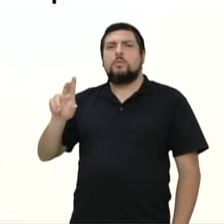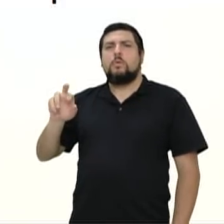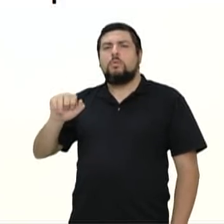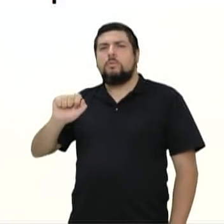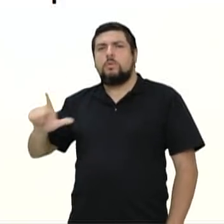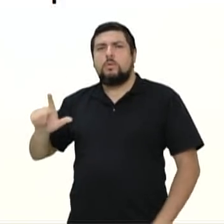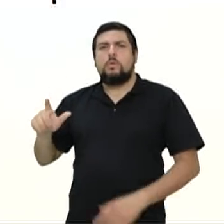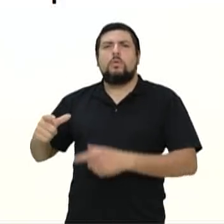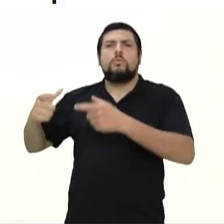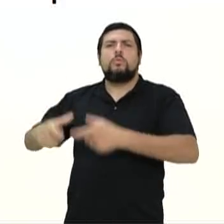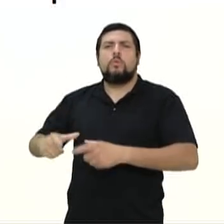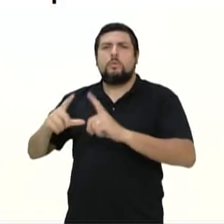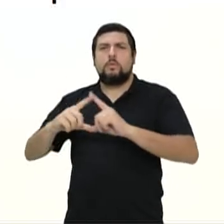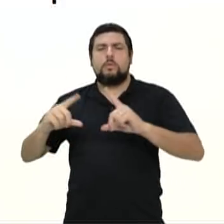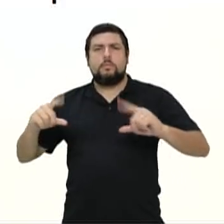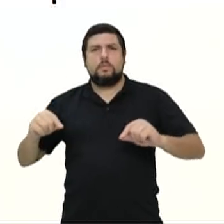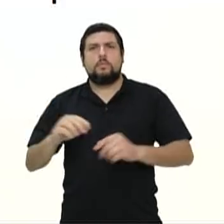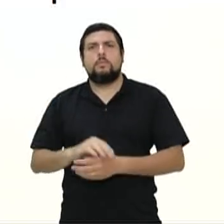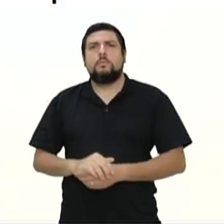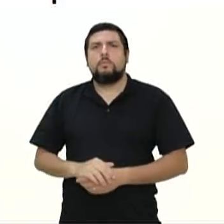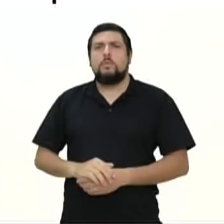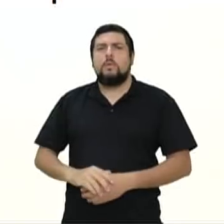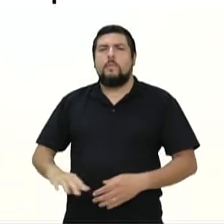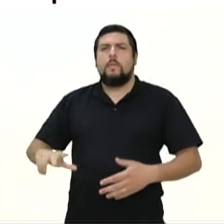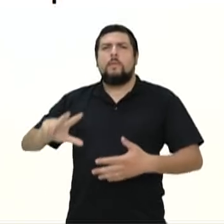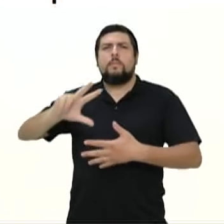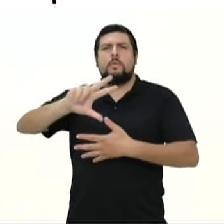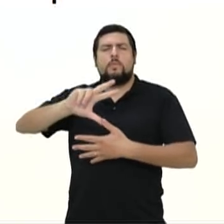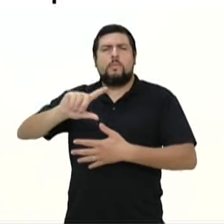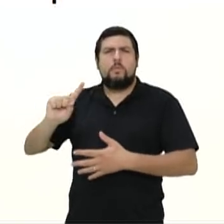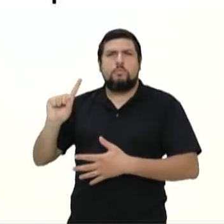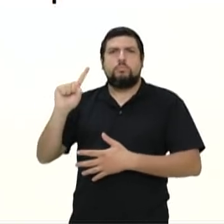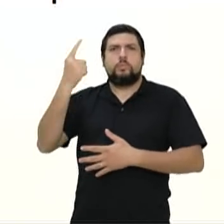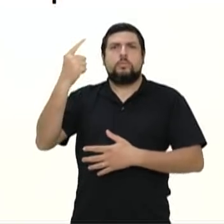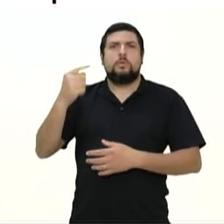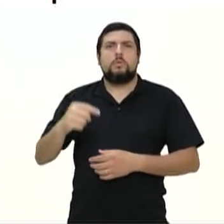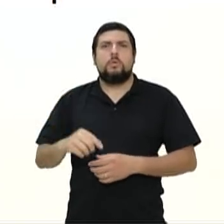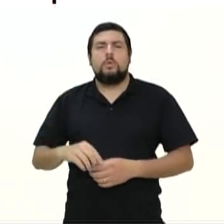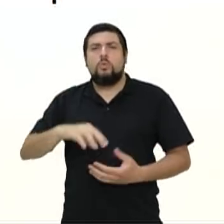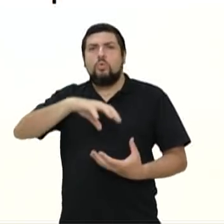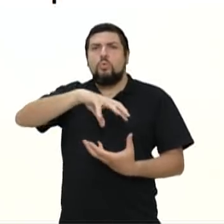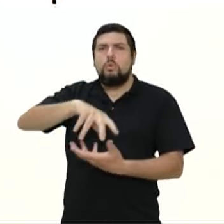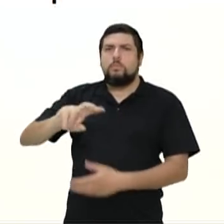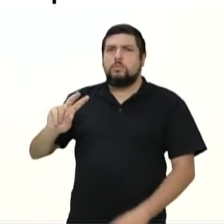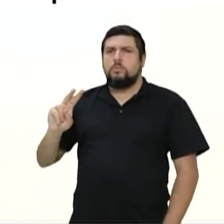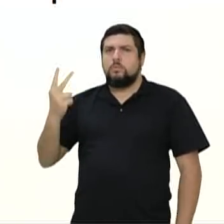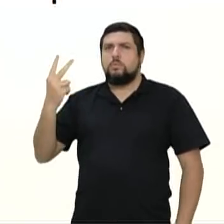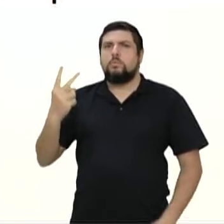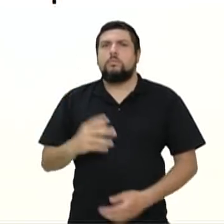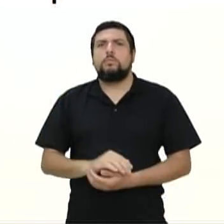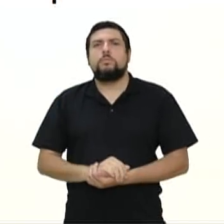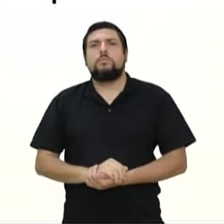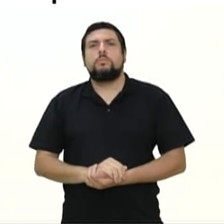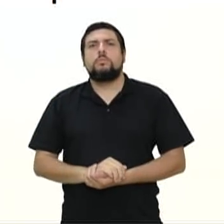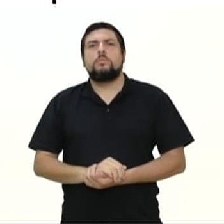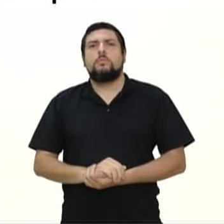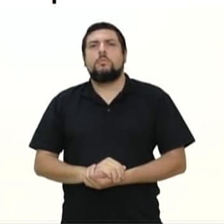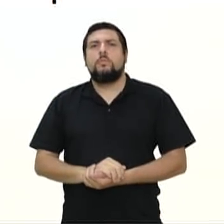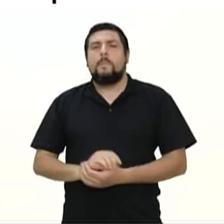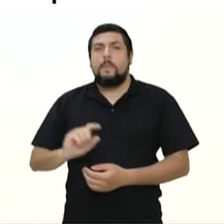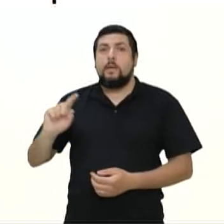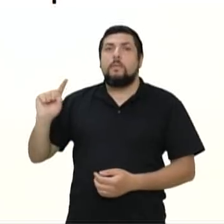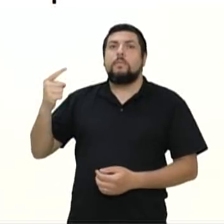maior em atividade na América Latina e o segundo maior do mundo,